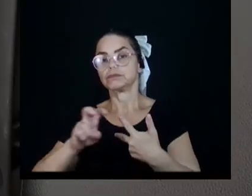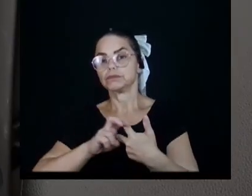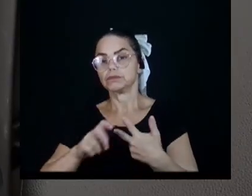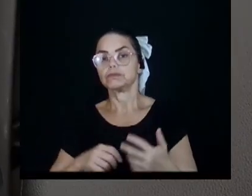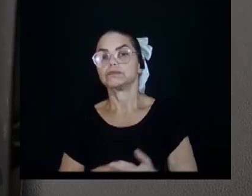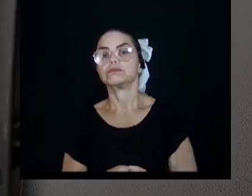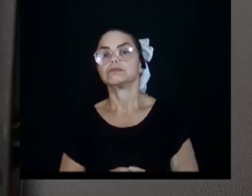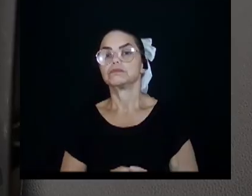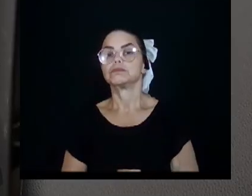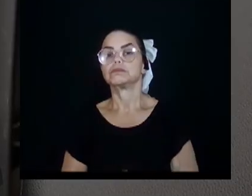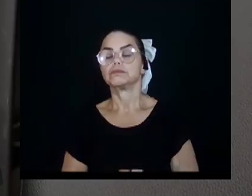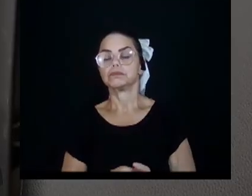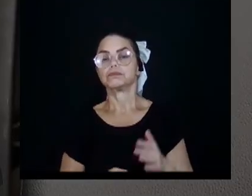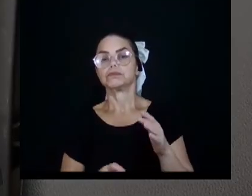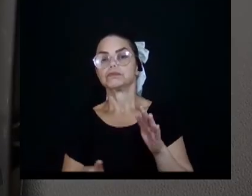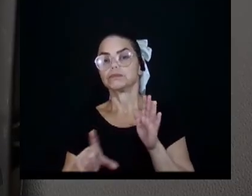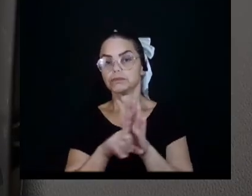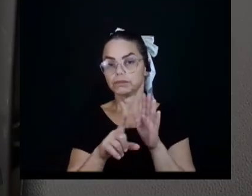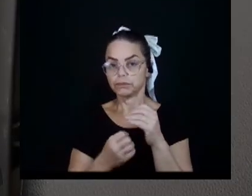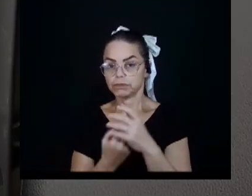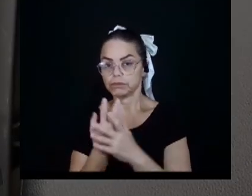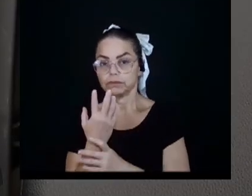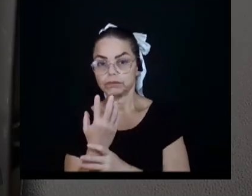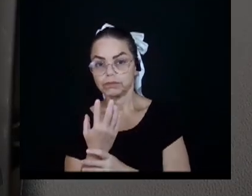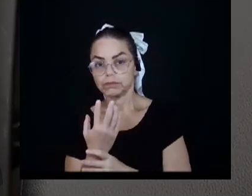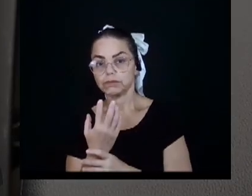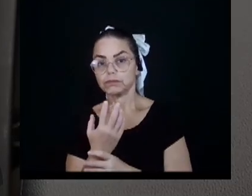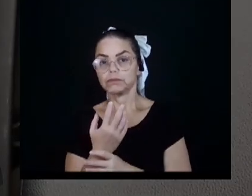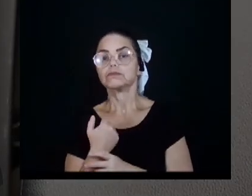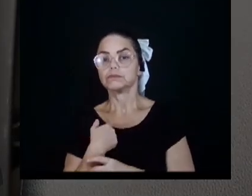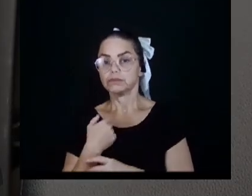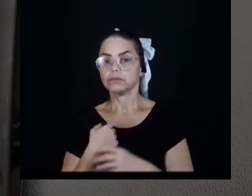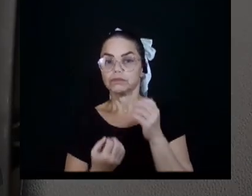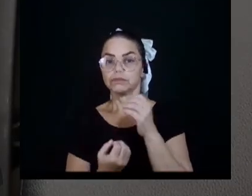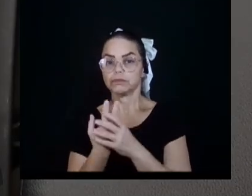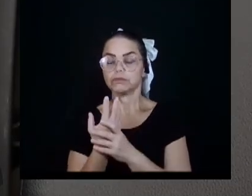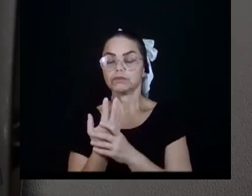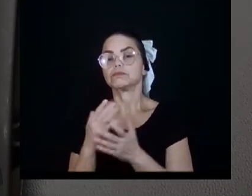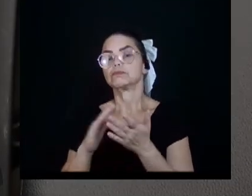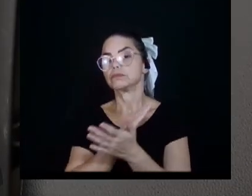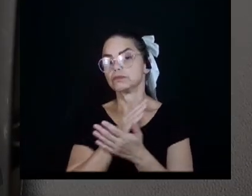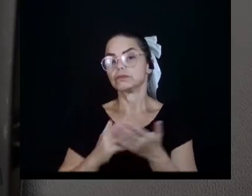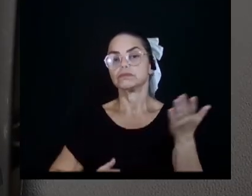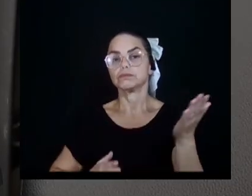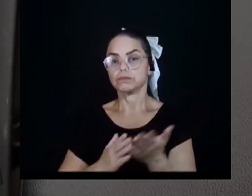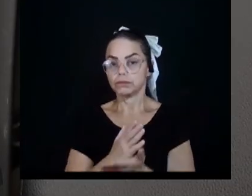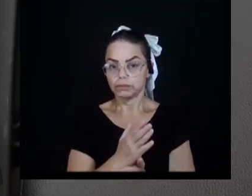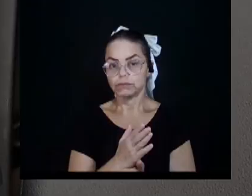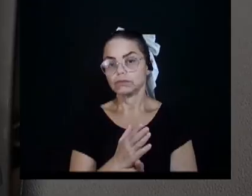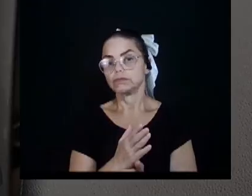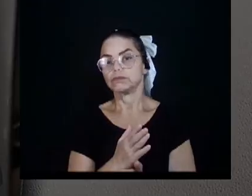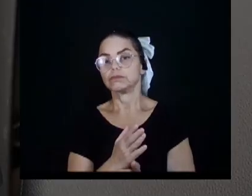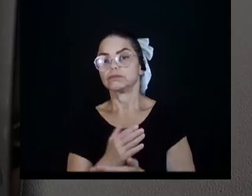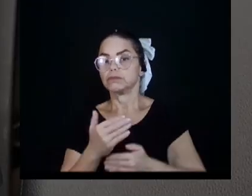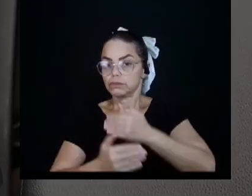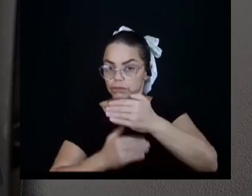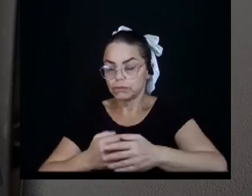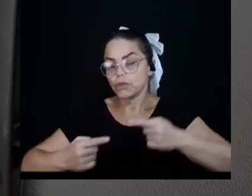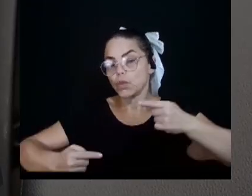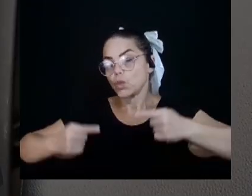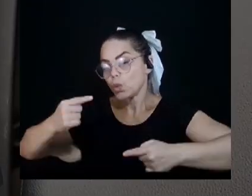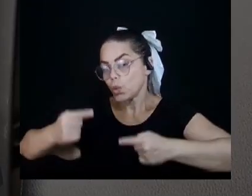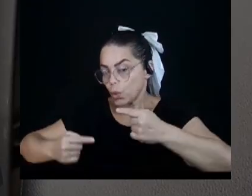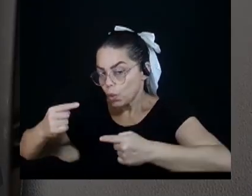leis que eu sou autor, algumas já aprovadas, outras em processo de discussão. E essa